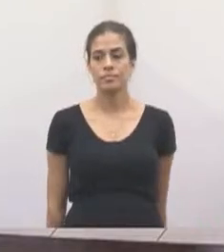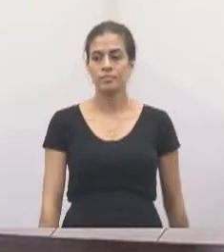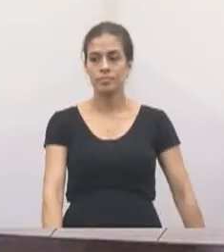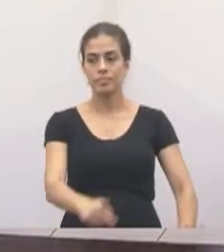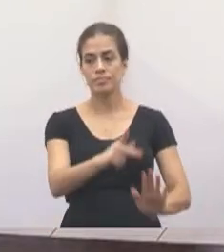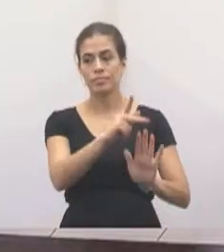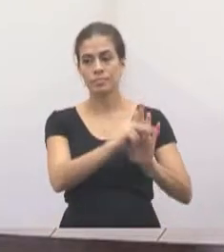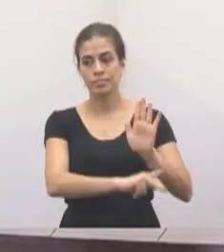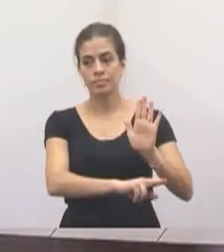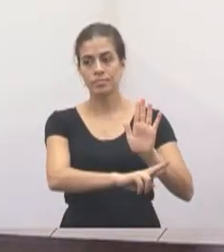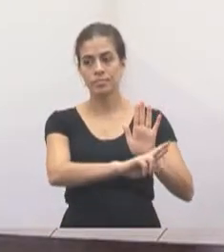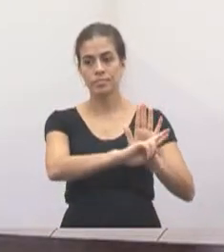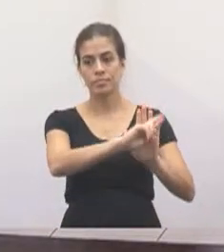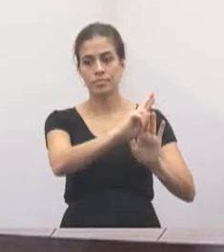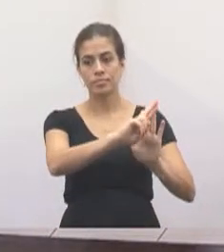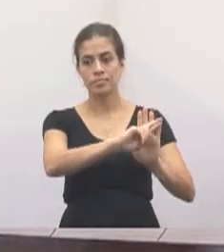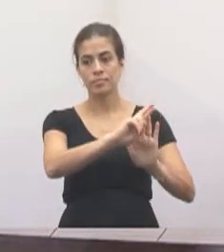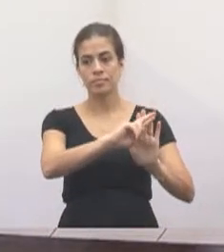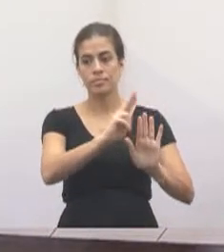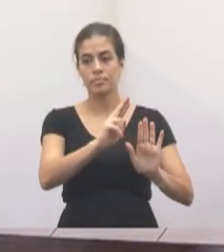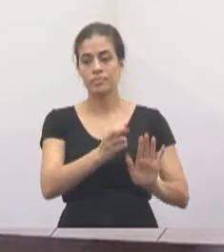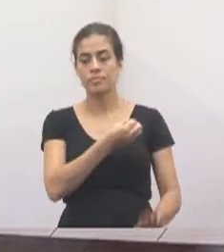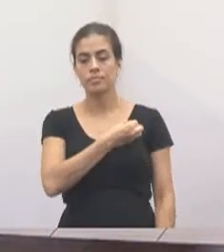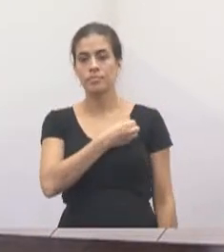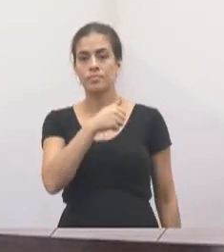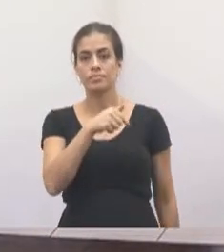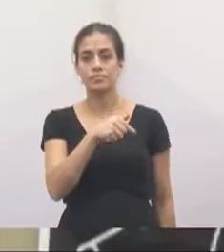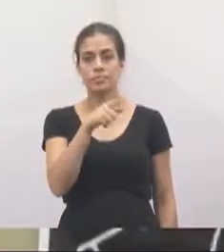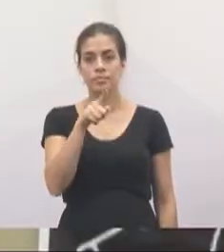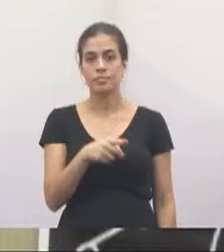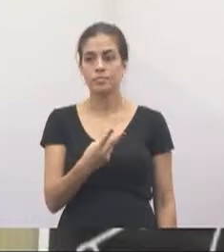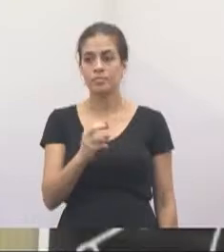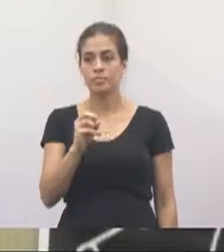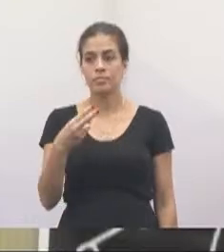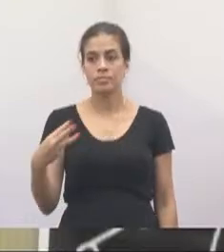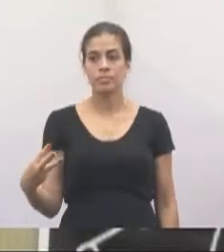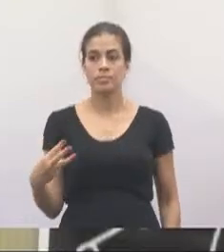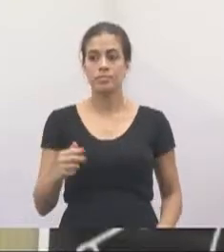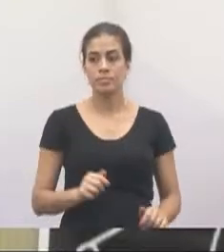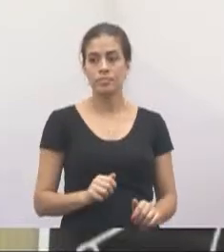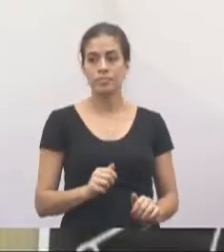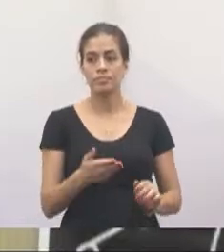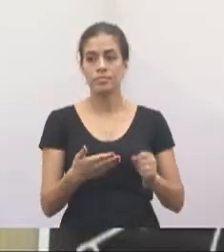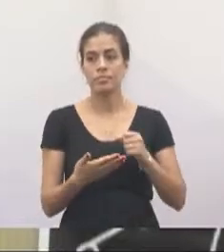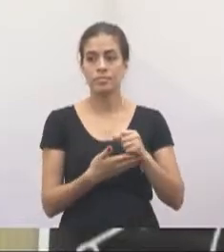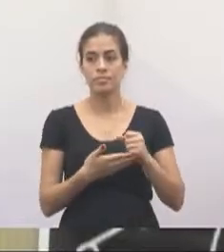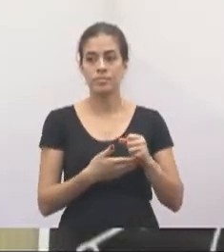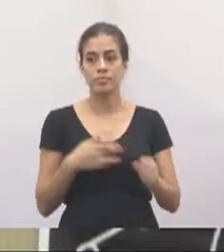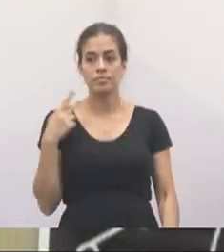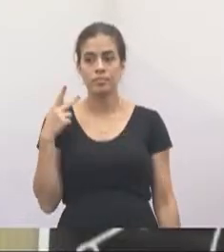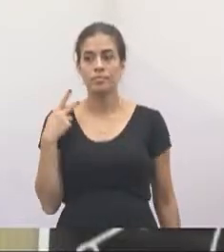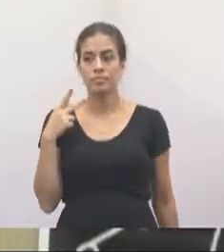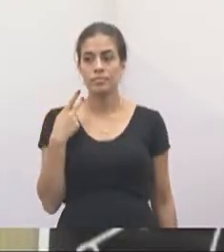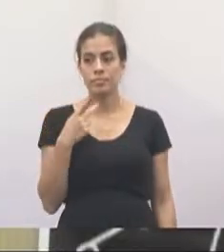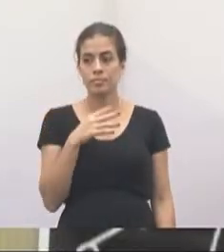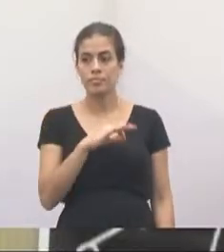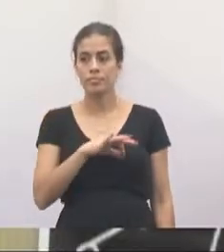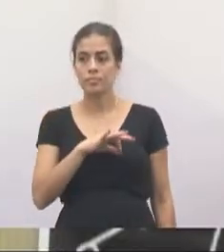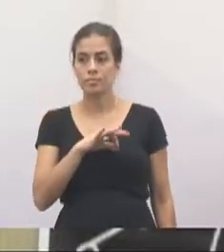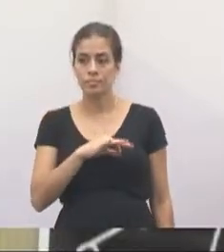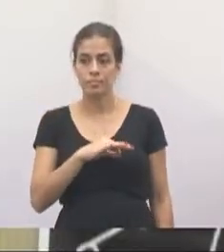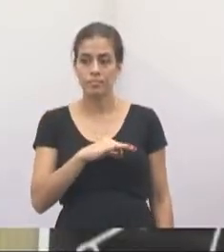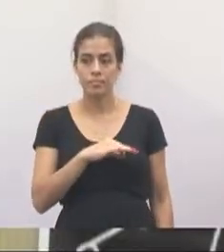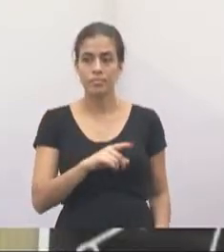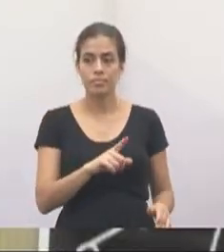projeto de resolução número 7/2022 fixa o subsídio dos vereadores da câmara municipal de jacar